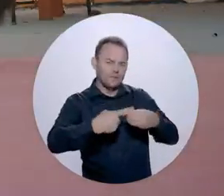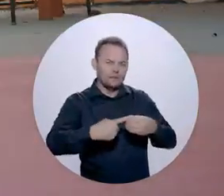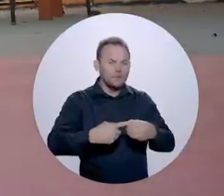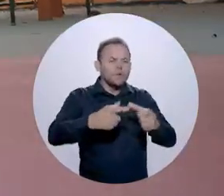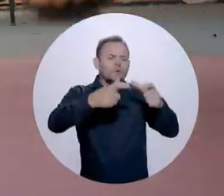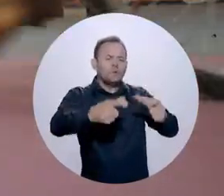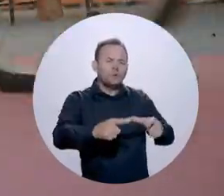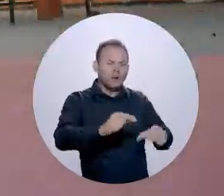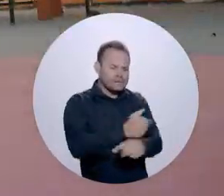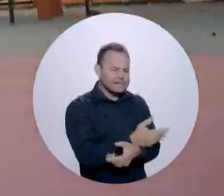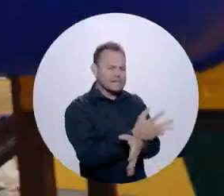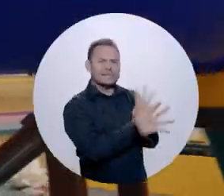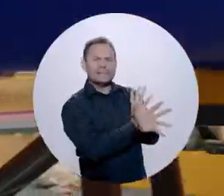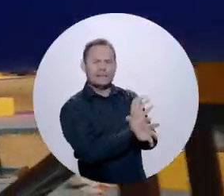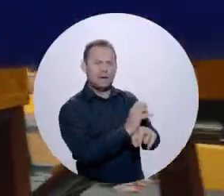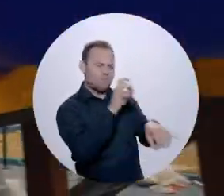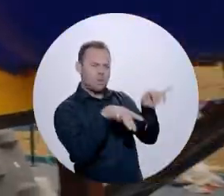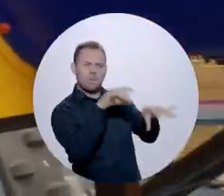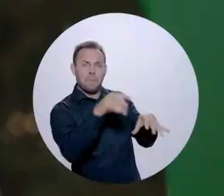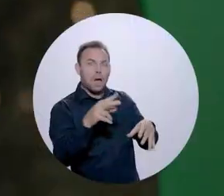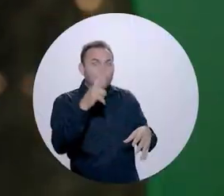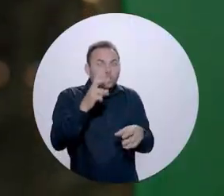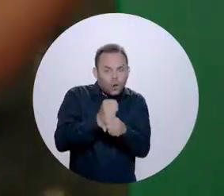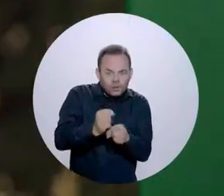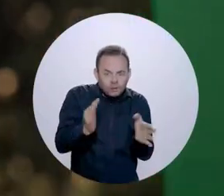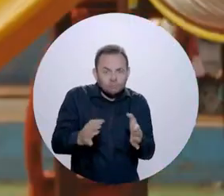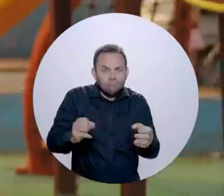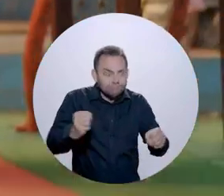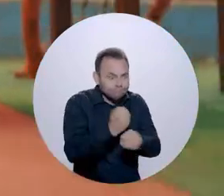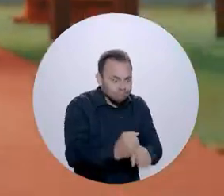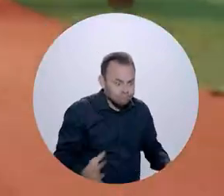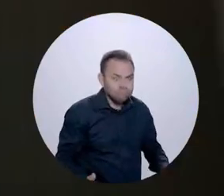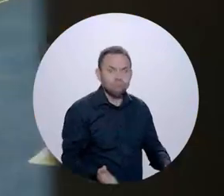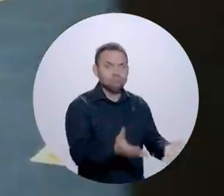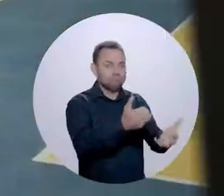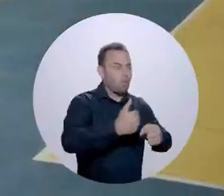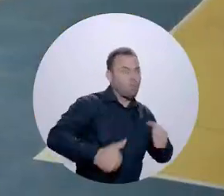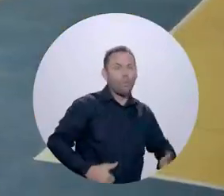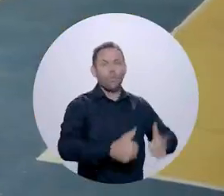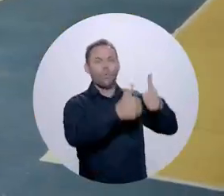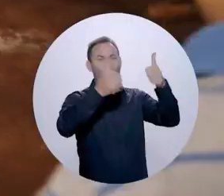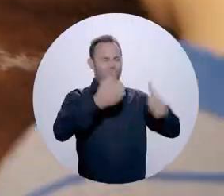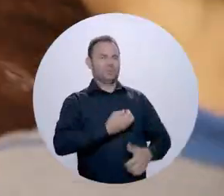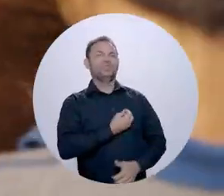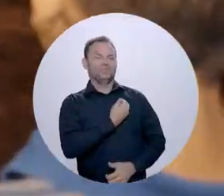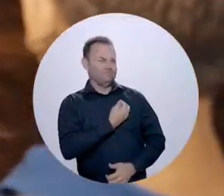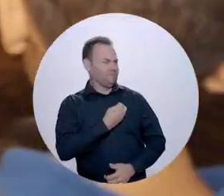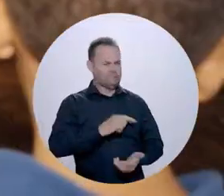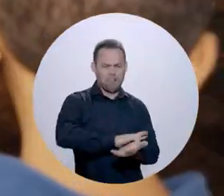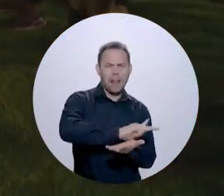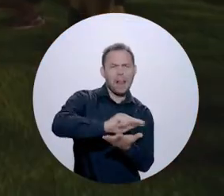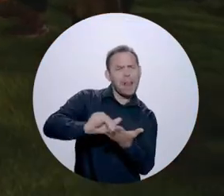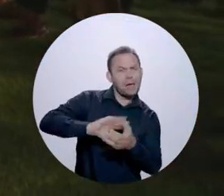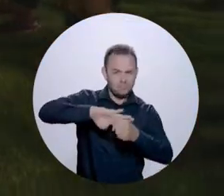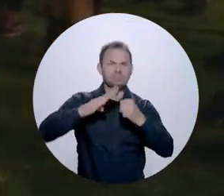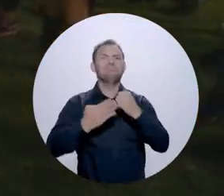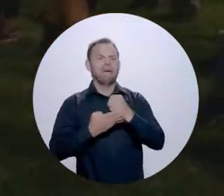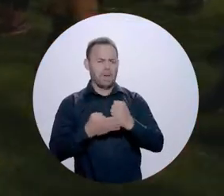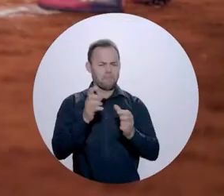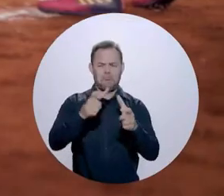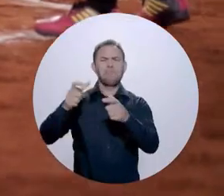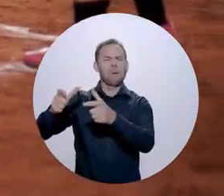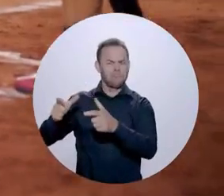Onde tinha espaço abandonado em apenas 2 anos, agora tem mais qualidade de vida em muitos bairros.